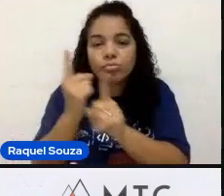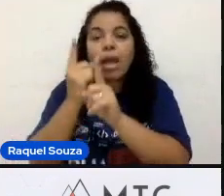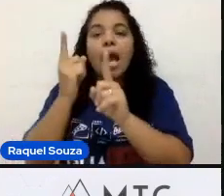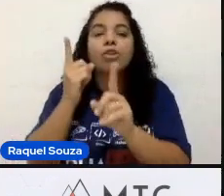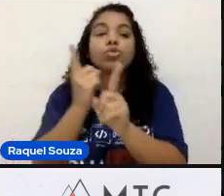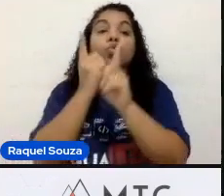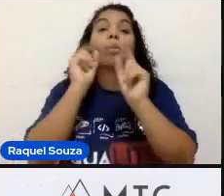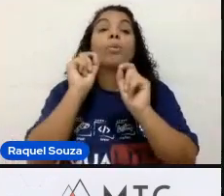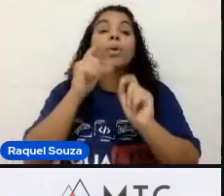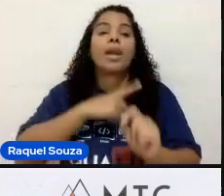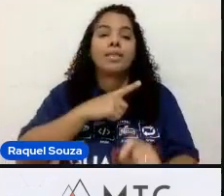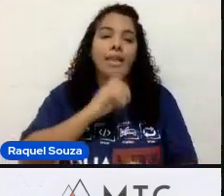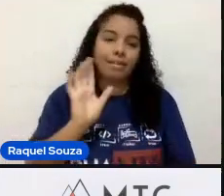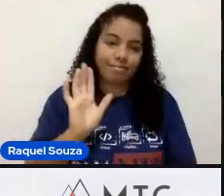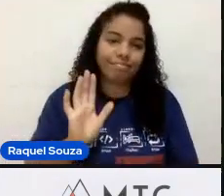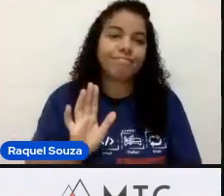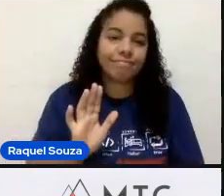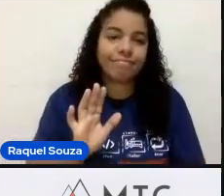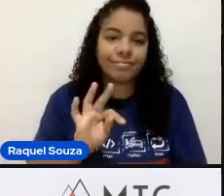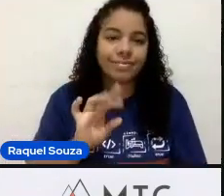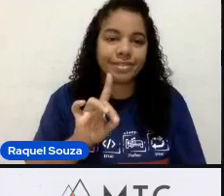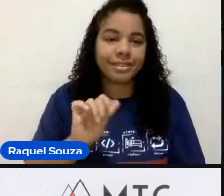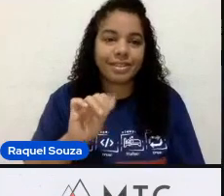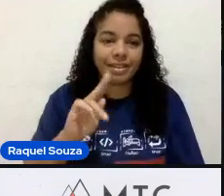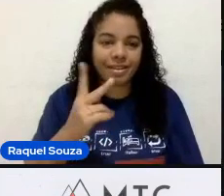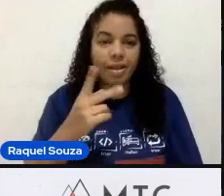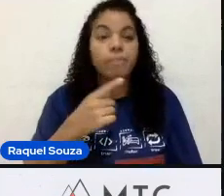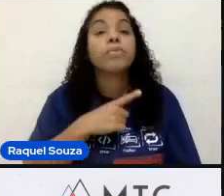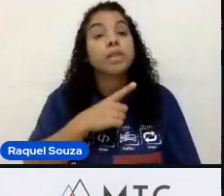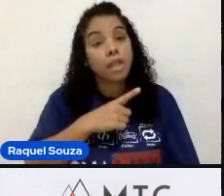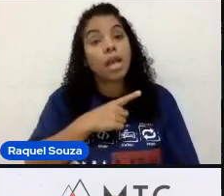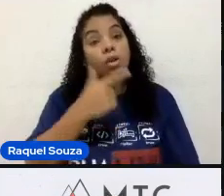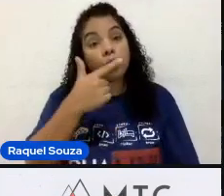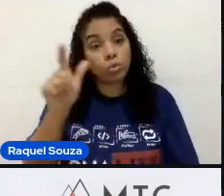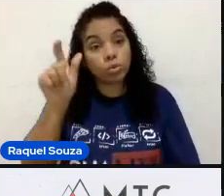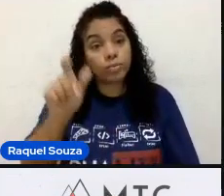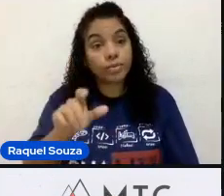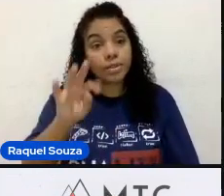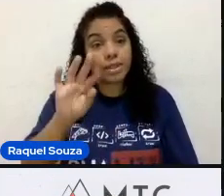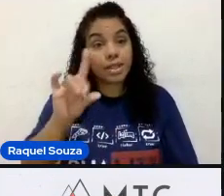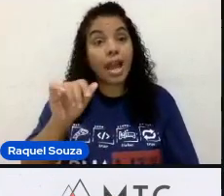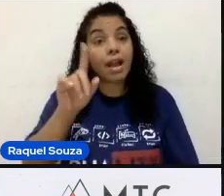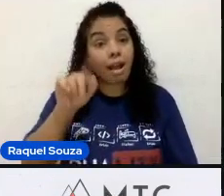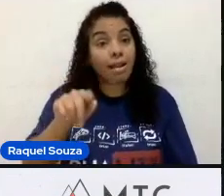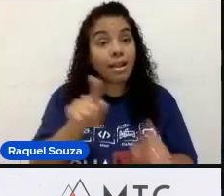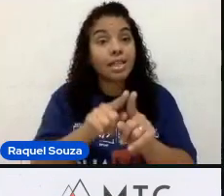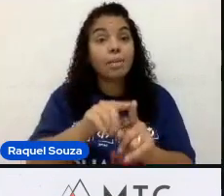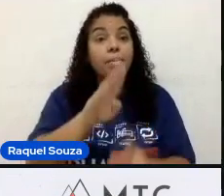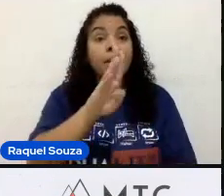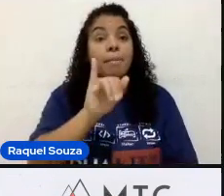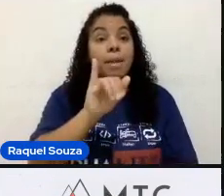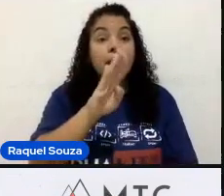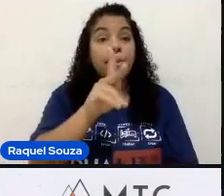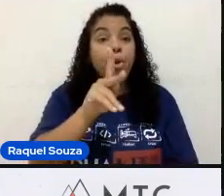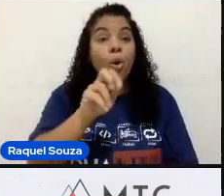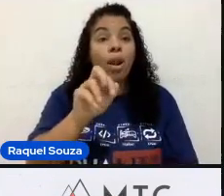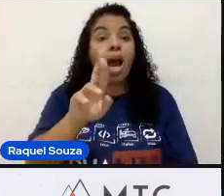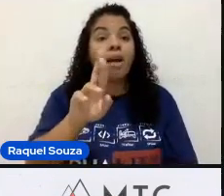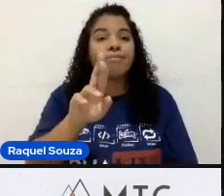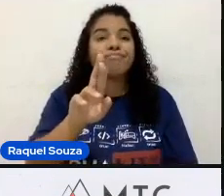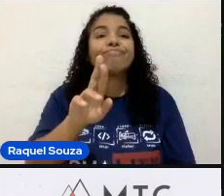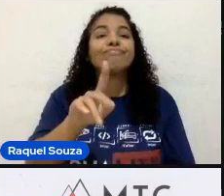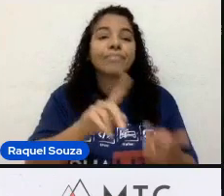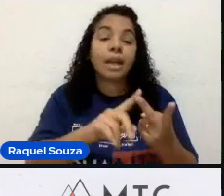tinha. Outra coisa, tem TDAH que também é bipolar. Tem TDAH que também